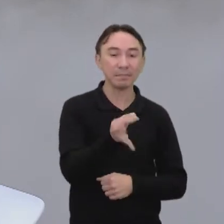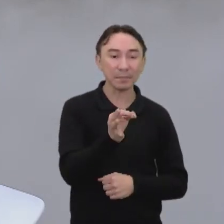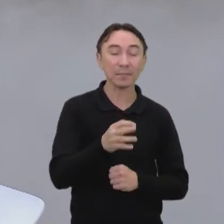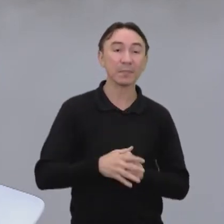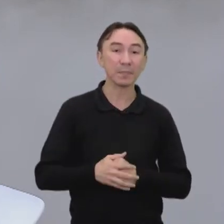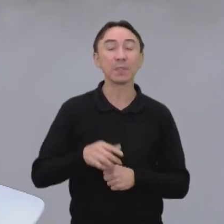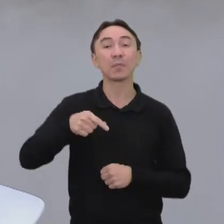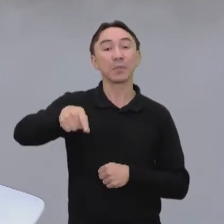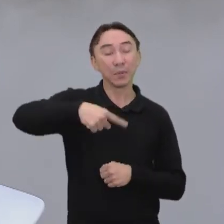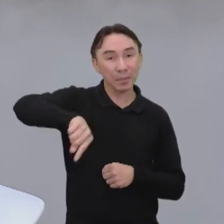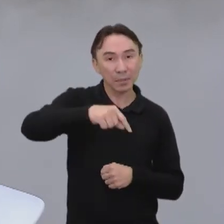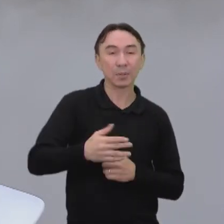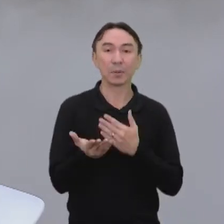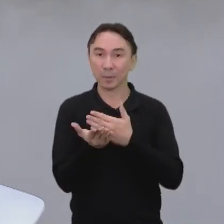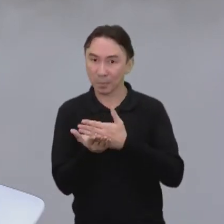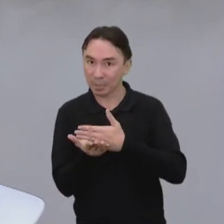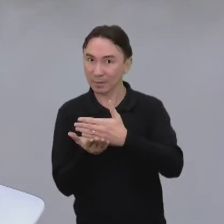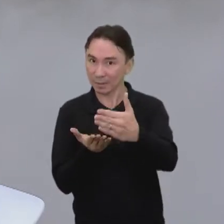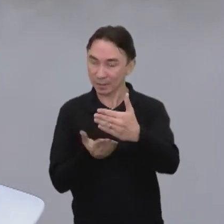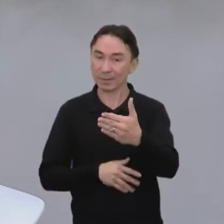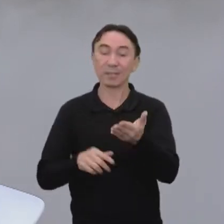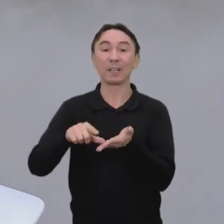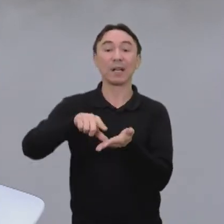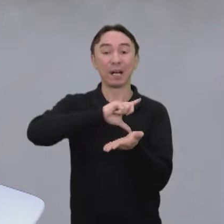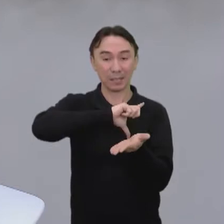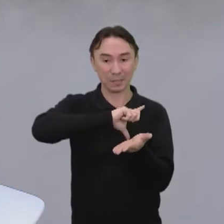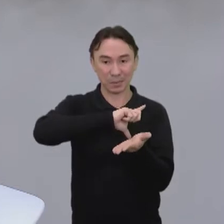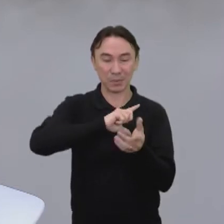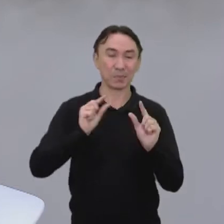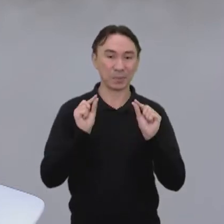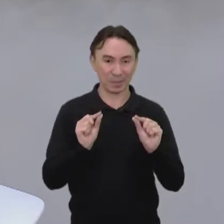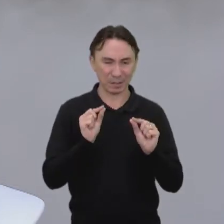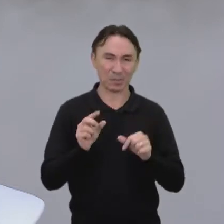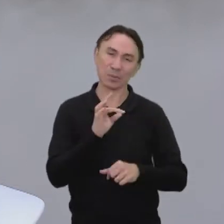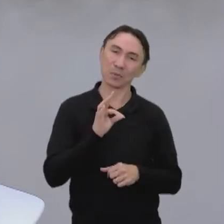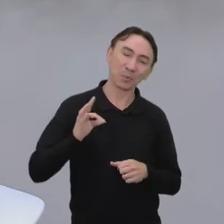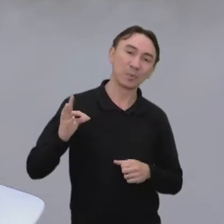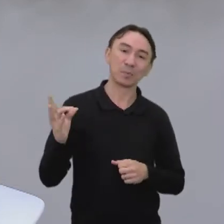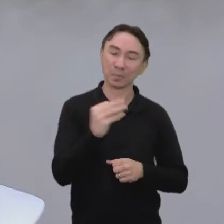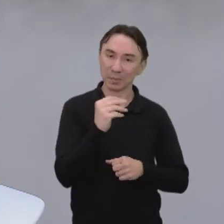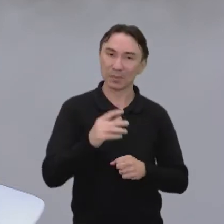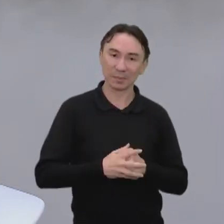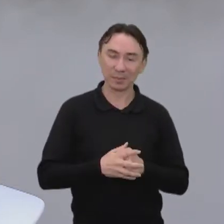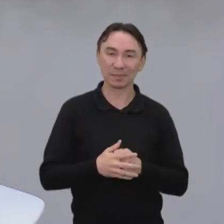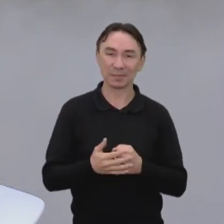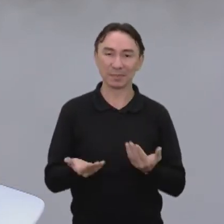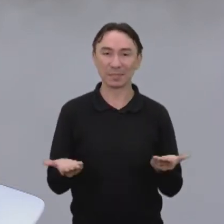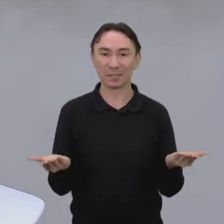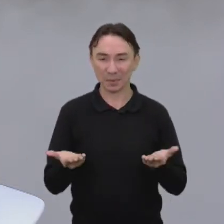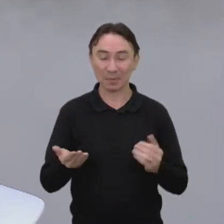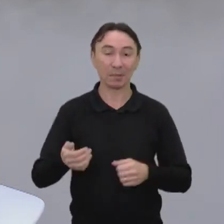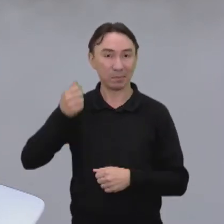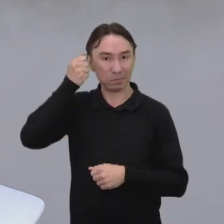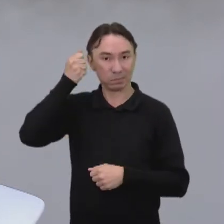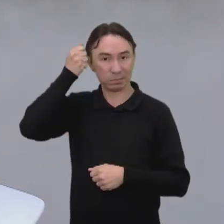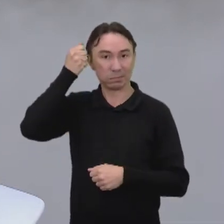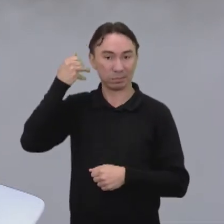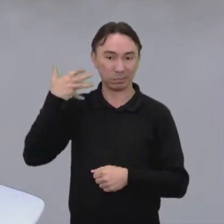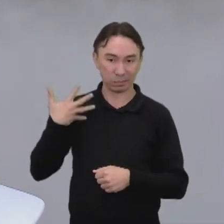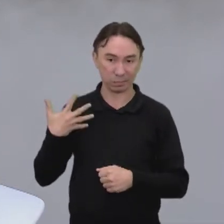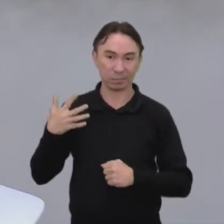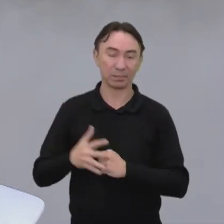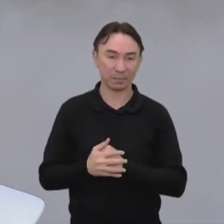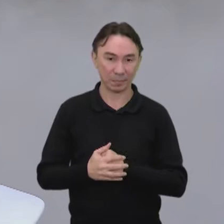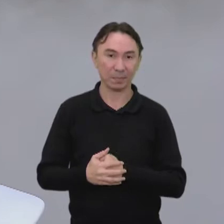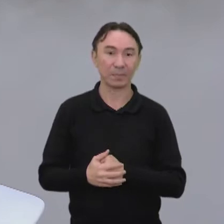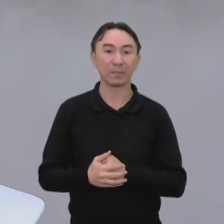começar mesmo a nossa aula, para que todos aí possam nos acompanhar, né? Então vamos fazer aí a nossa descrição. Então eu